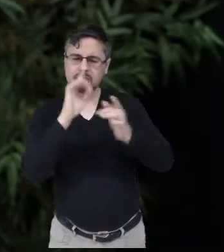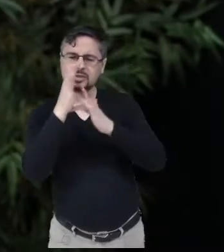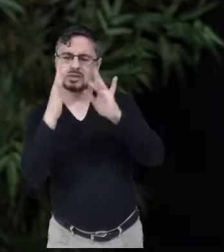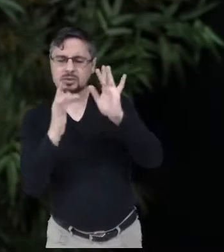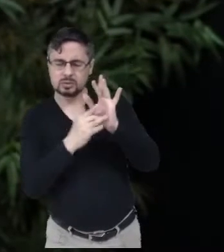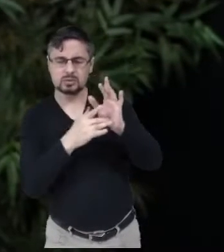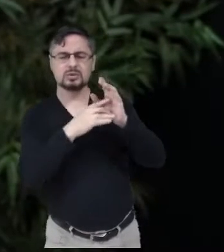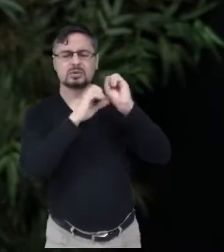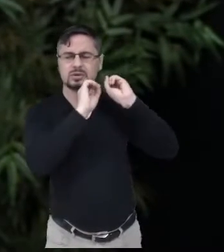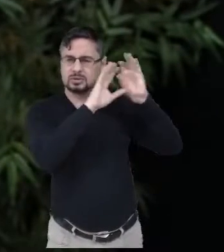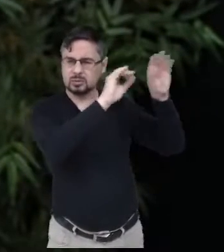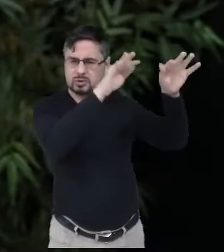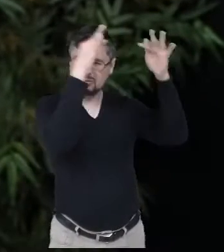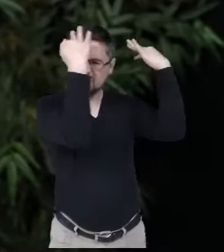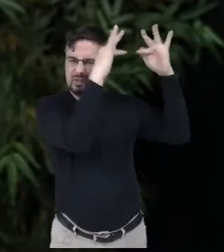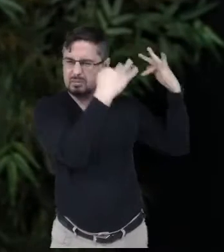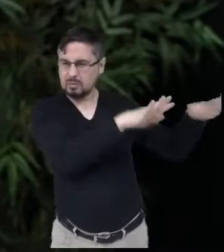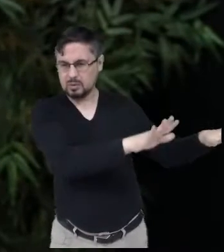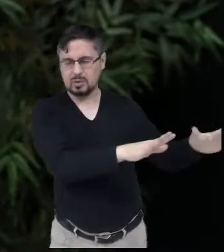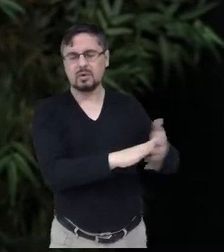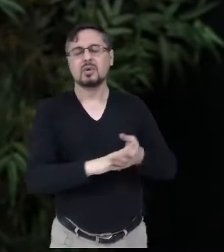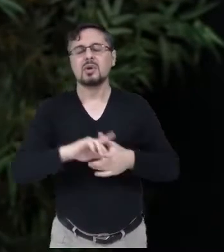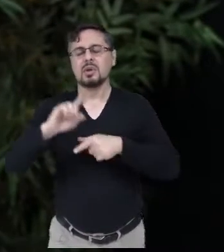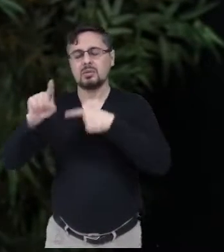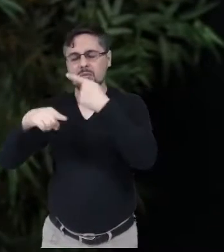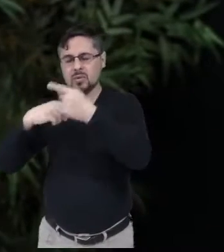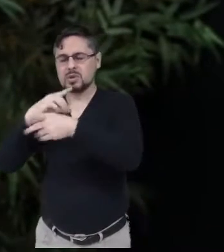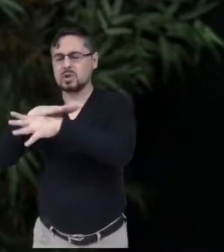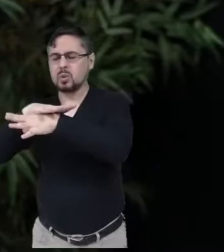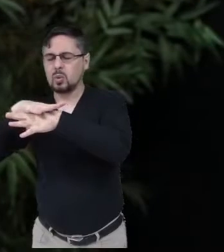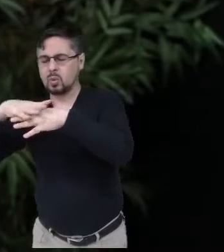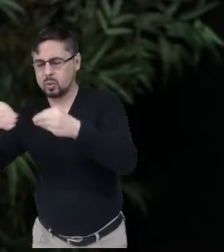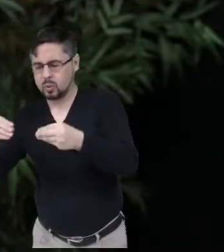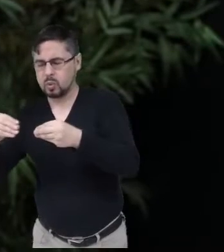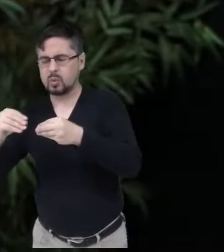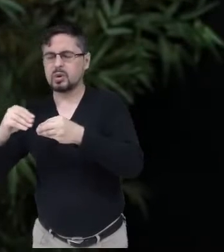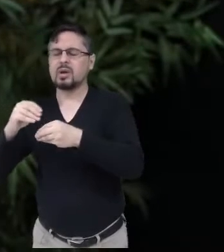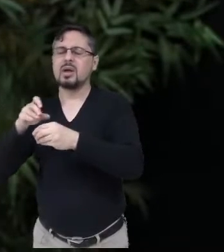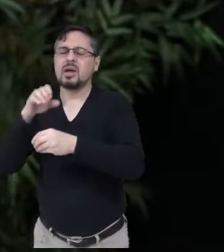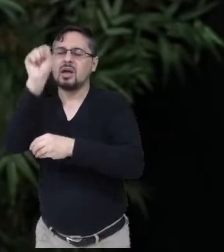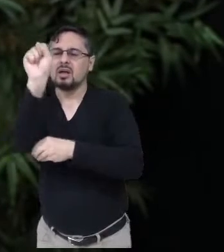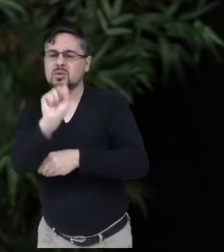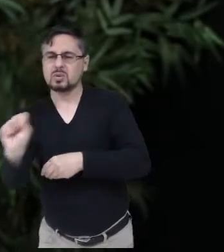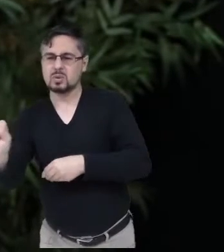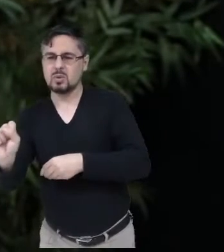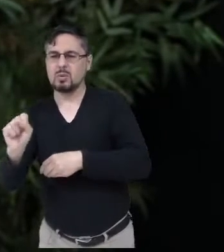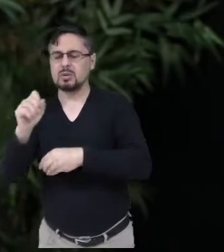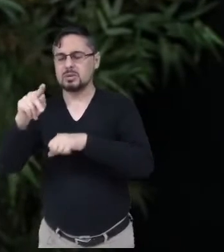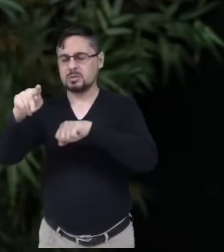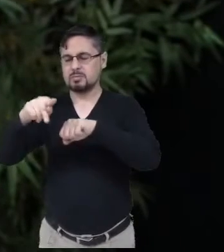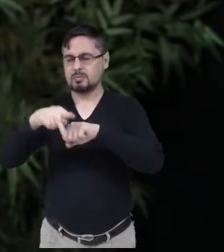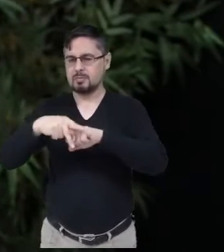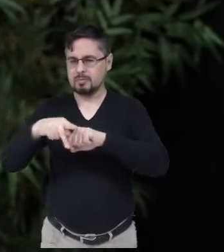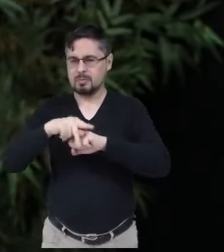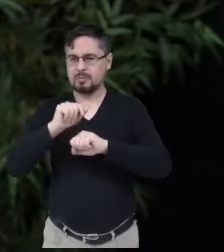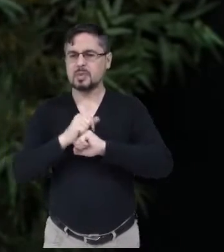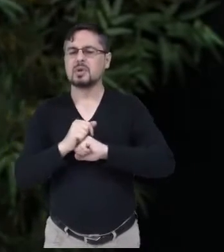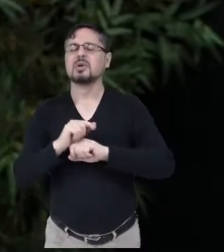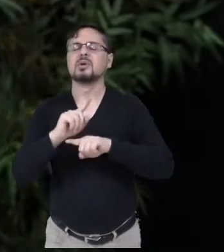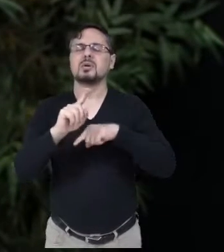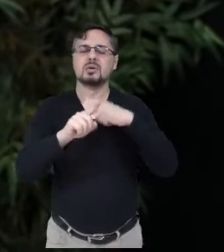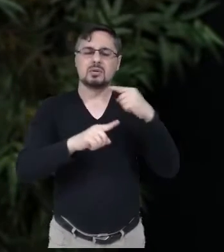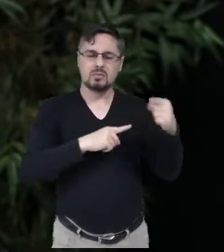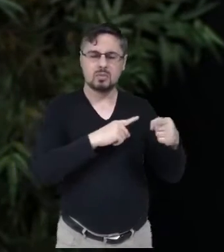versículo 29 ao 31, ele cura a sogra de Pedro. Depois ele cura e liberta muitas pessoas, também de possessões demoníacas, do